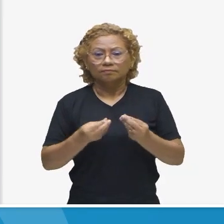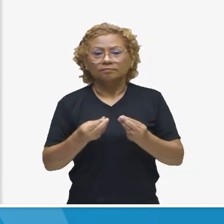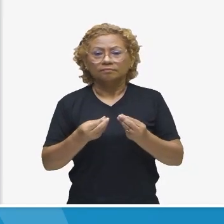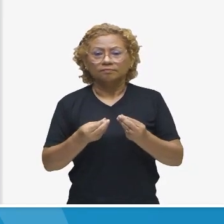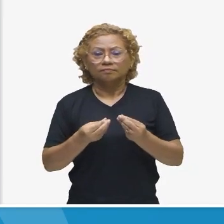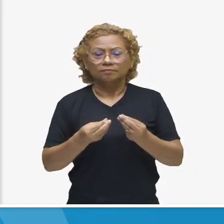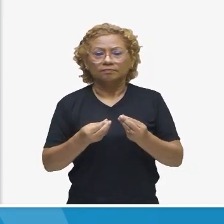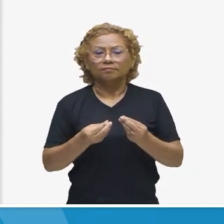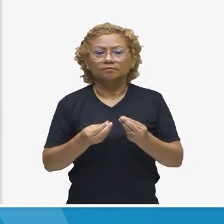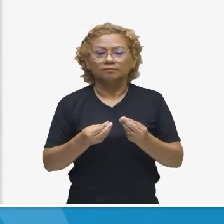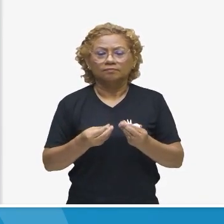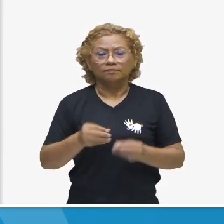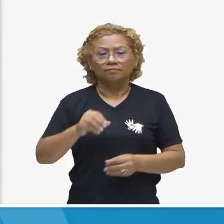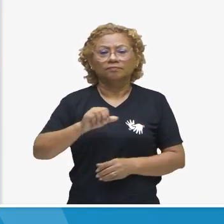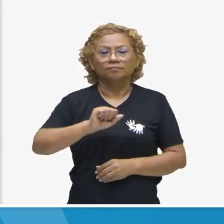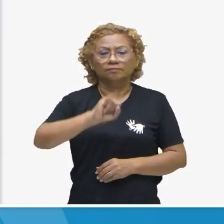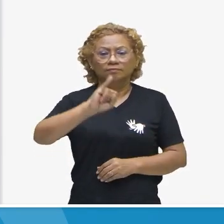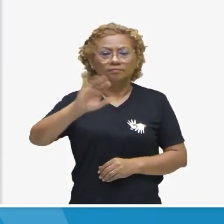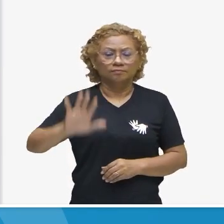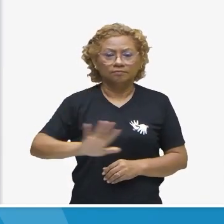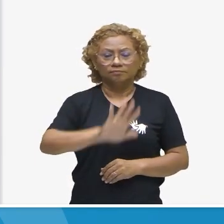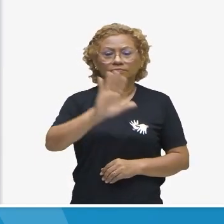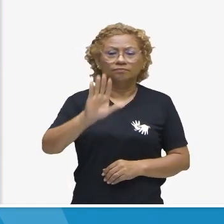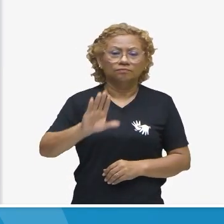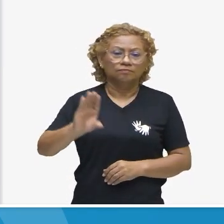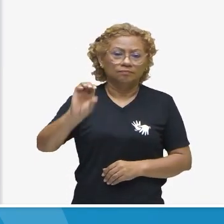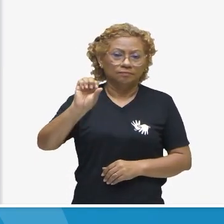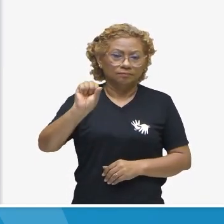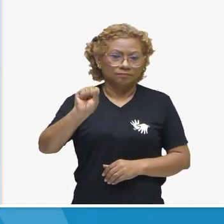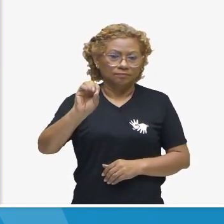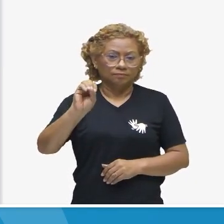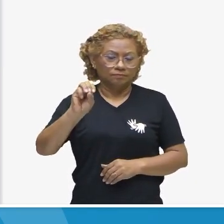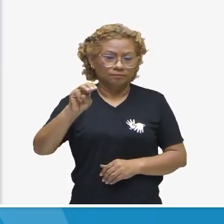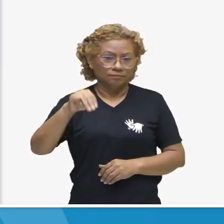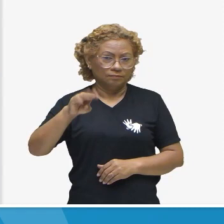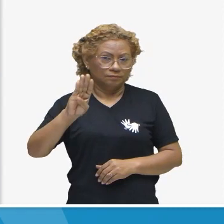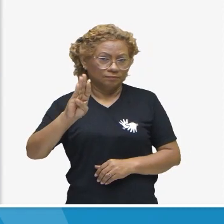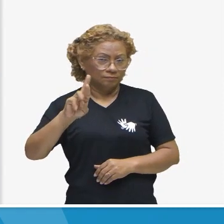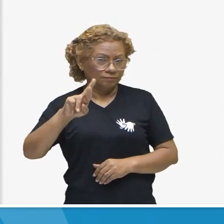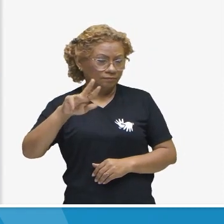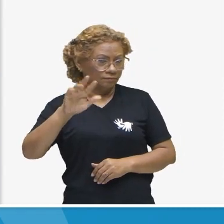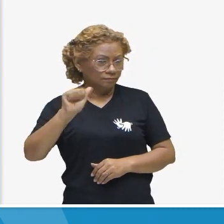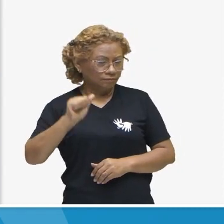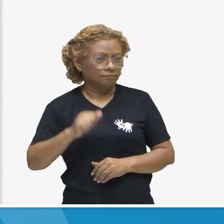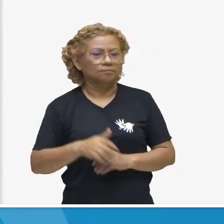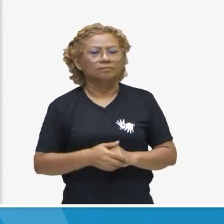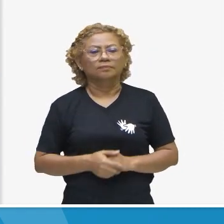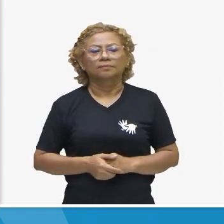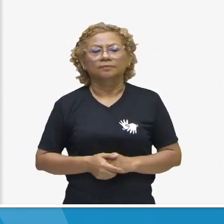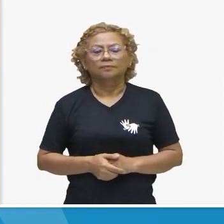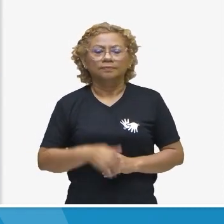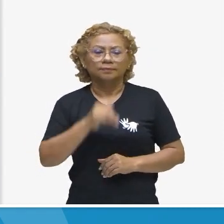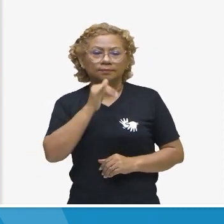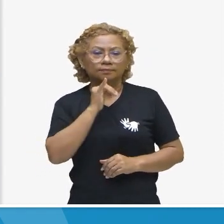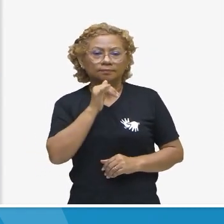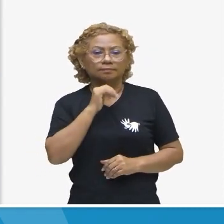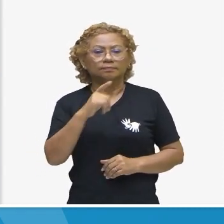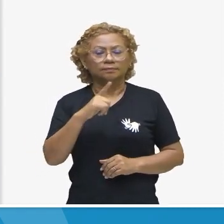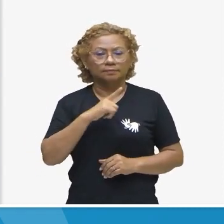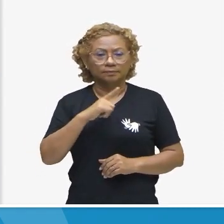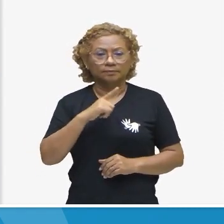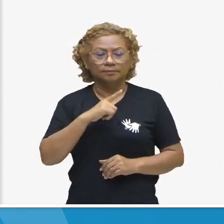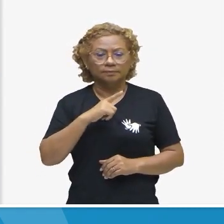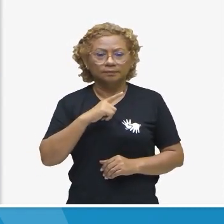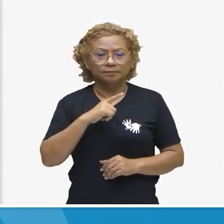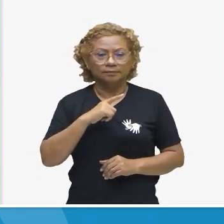imagem, desse plano, desse ponto ou dessa reta. No caso aqui, nós temos, tá, um